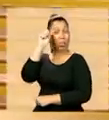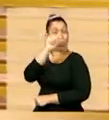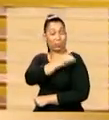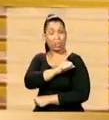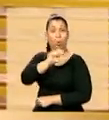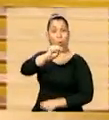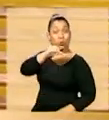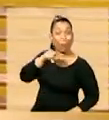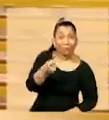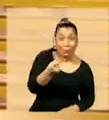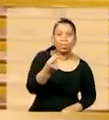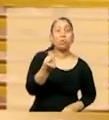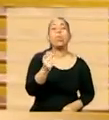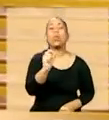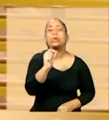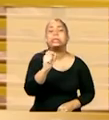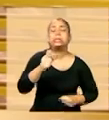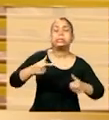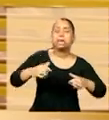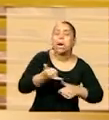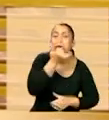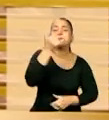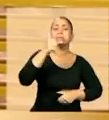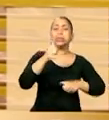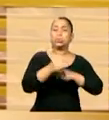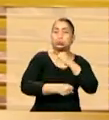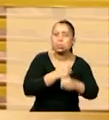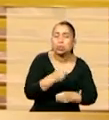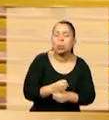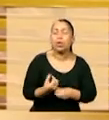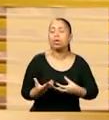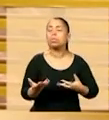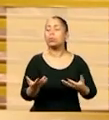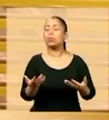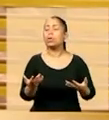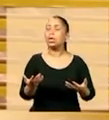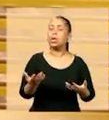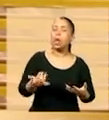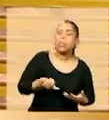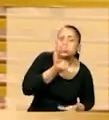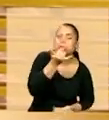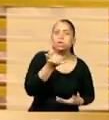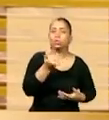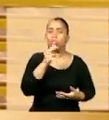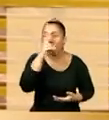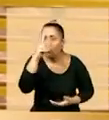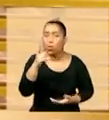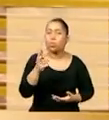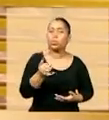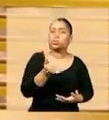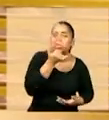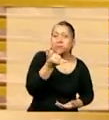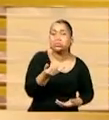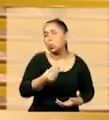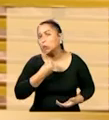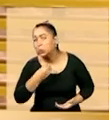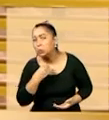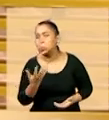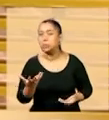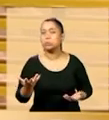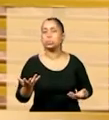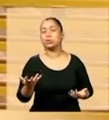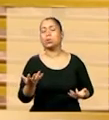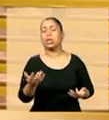de 8.000 acidentes por ano. O que esse número envolve? É tanto acidente grave quanto não grave?